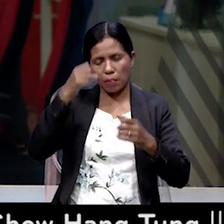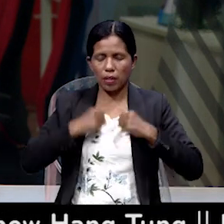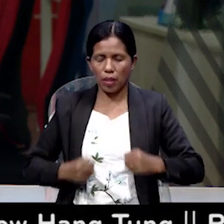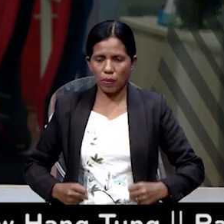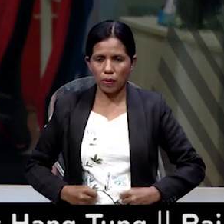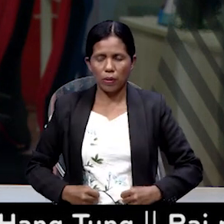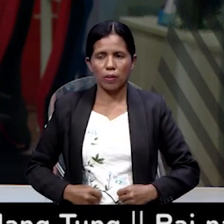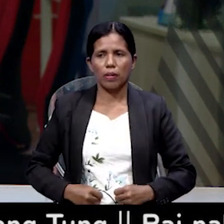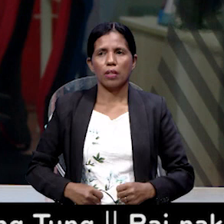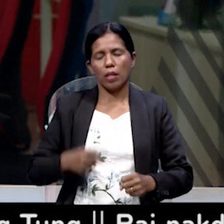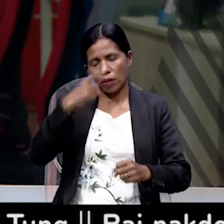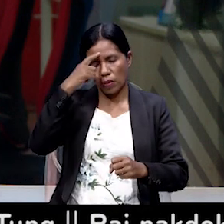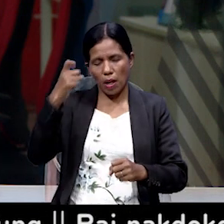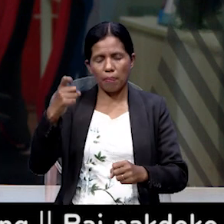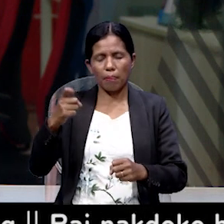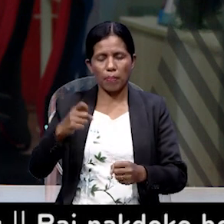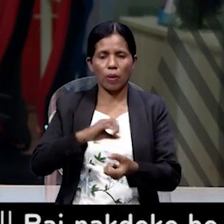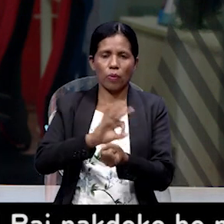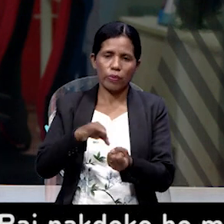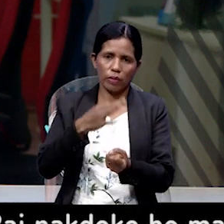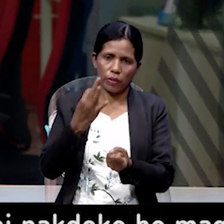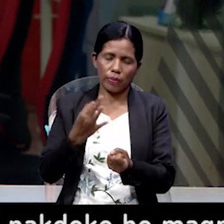na situação pandemia COVID-19.